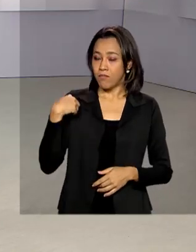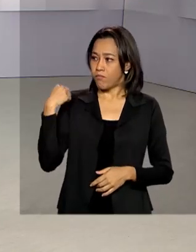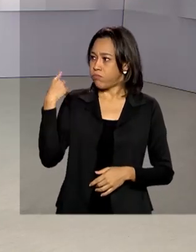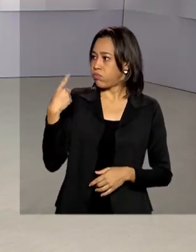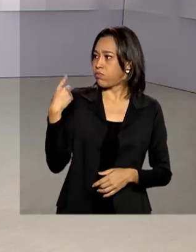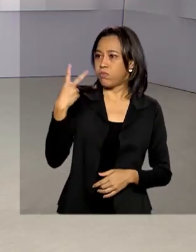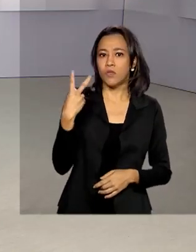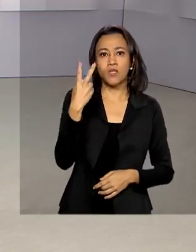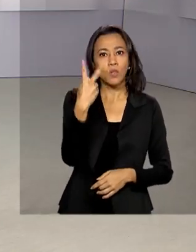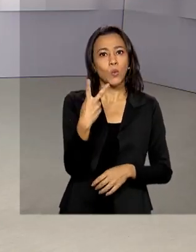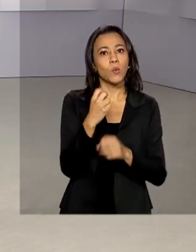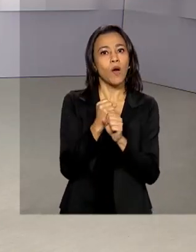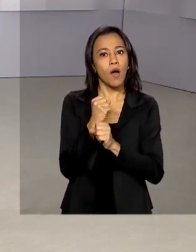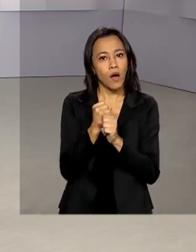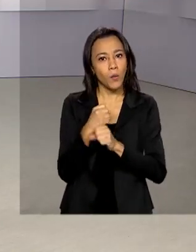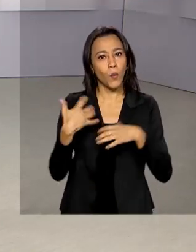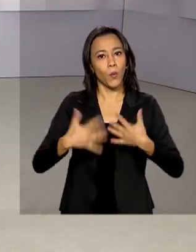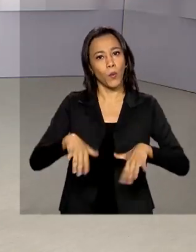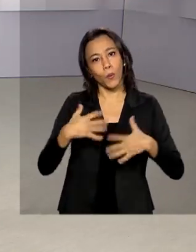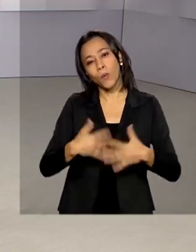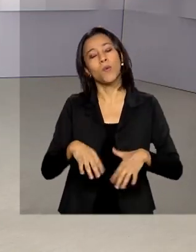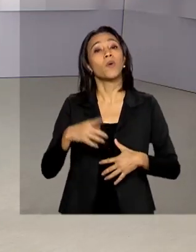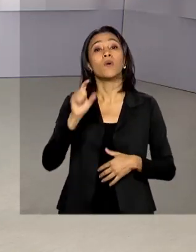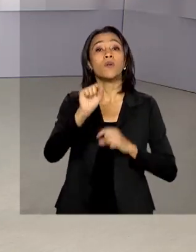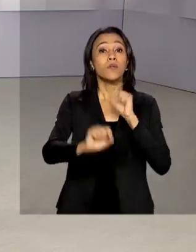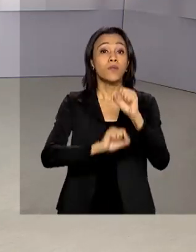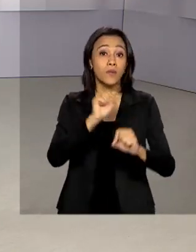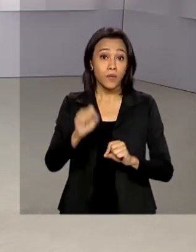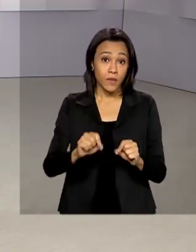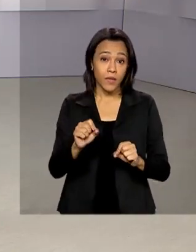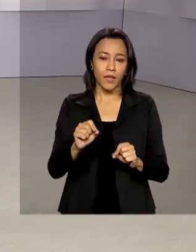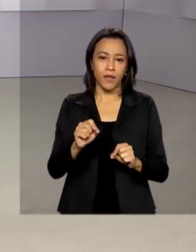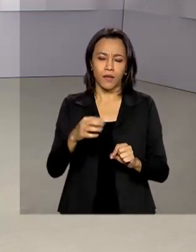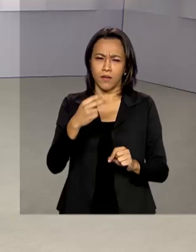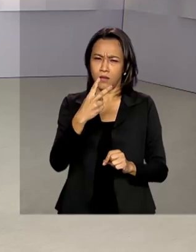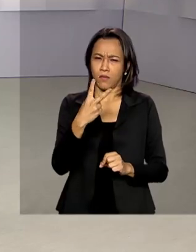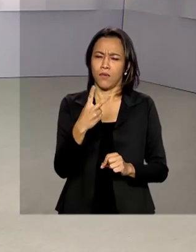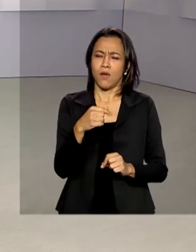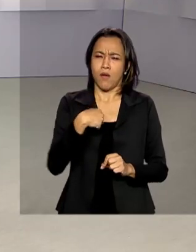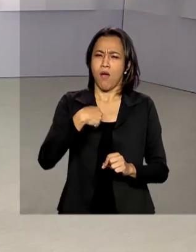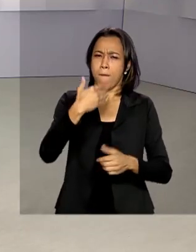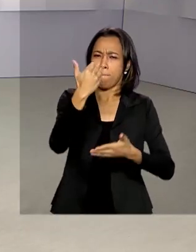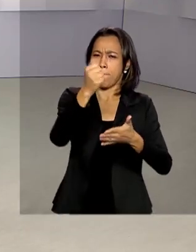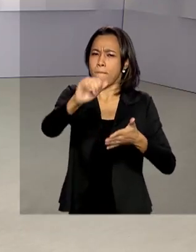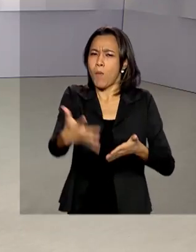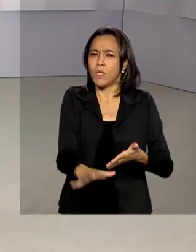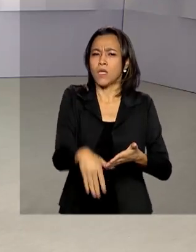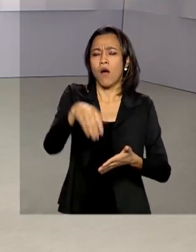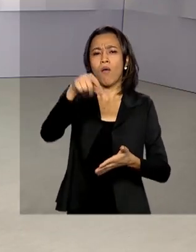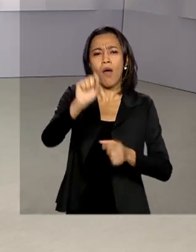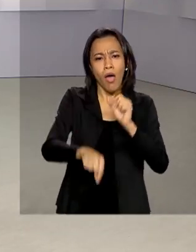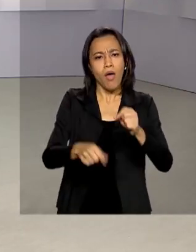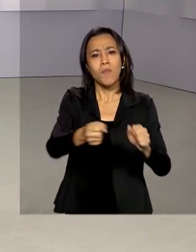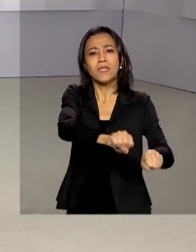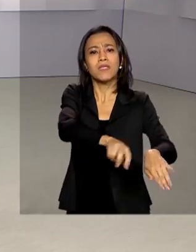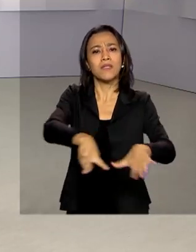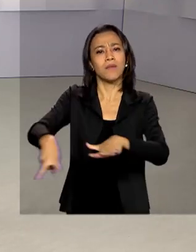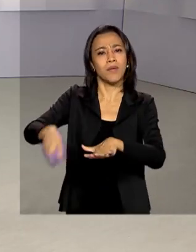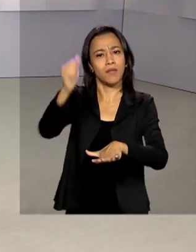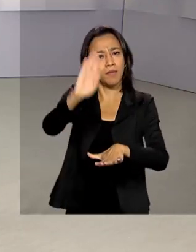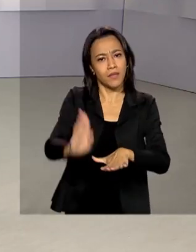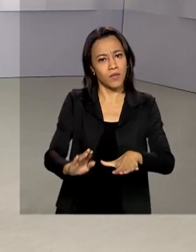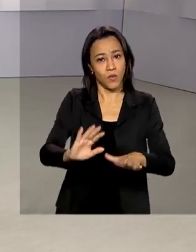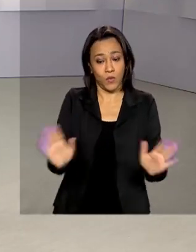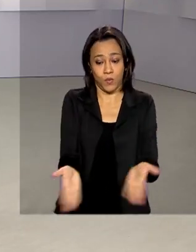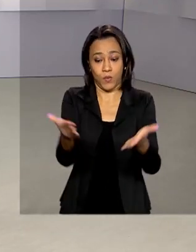brasileiros vão ter acesso a descontos e promoções em milhares de lojas no mês de setembro. É a Semana Brasil, campanha do governo